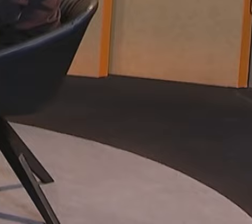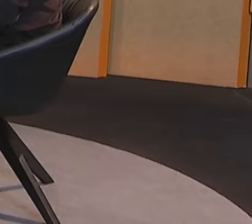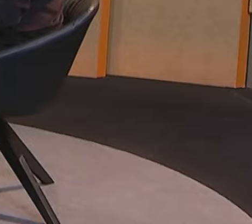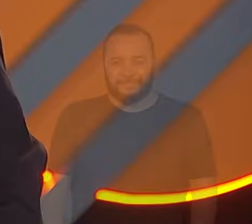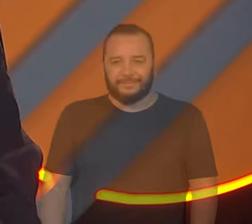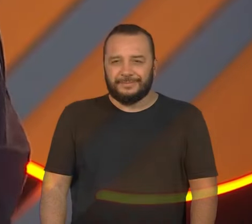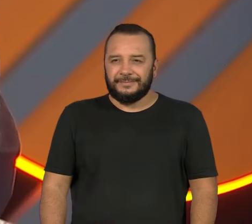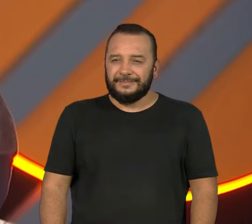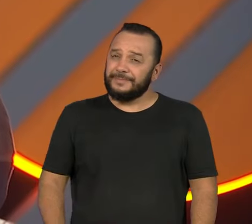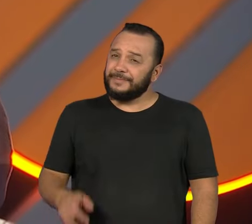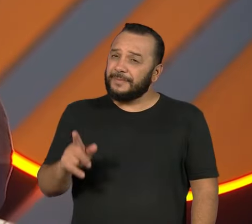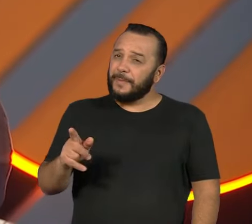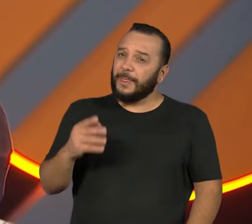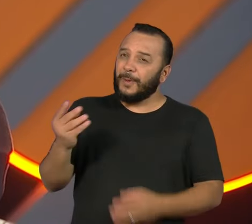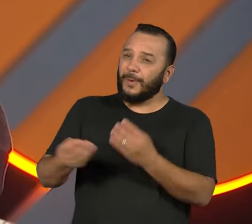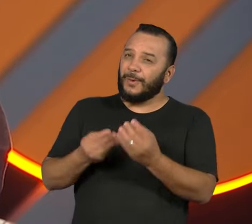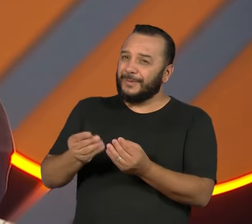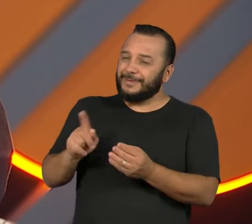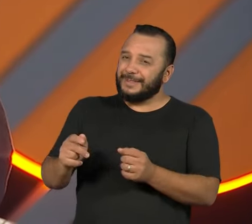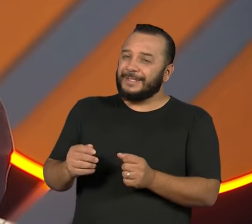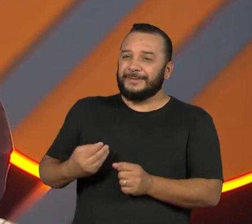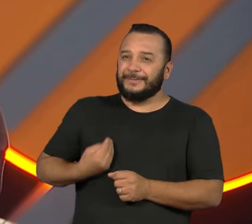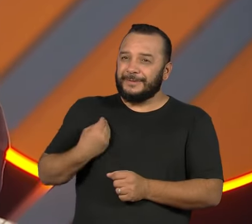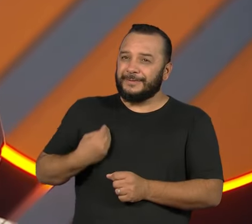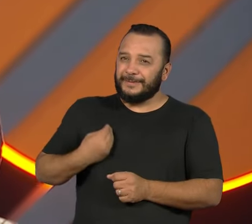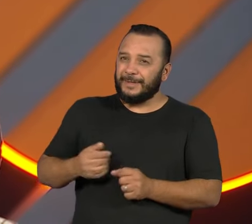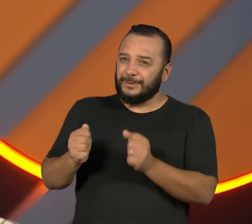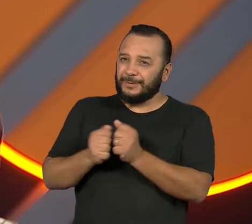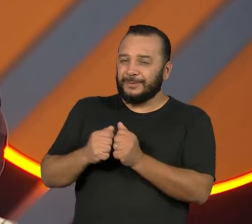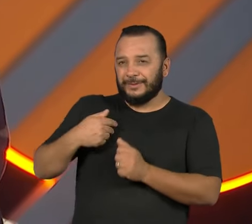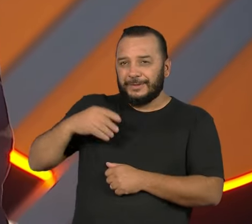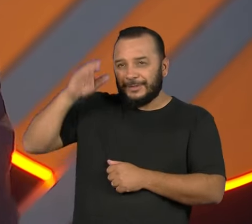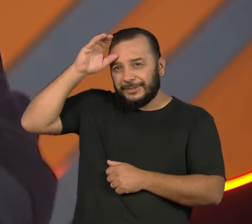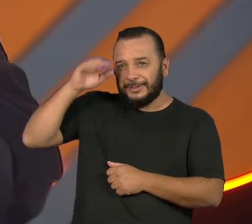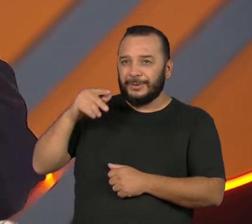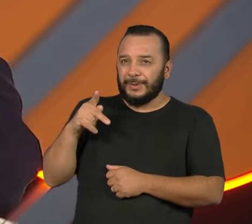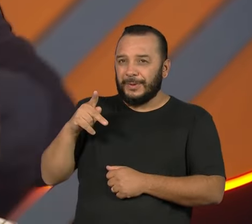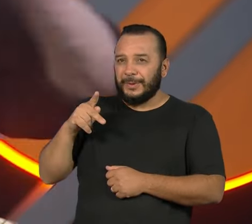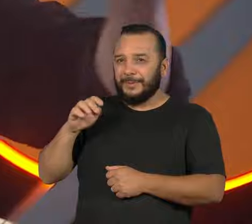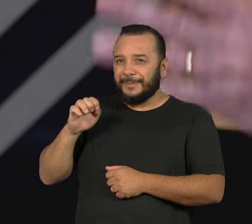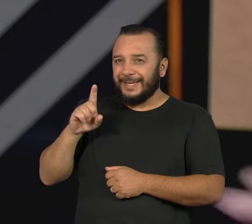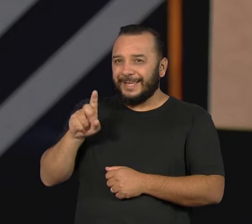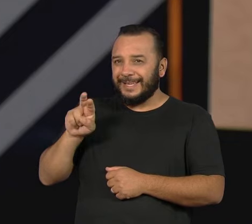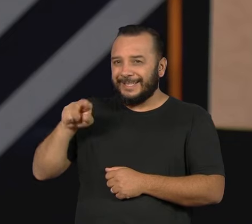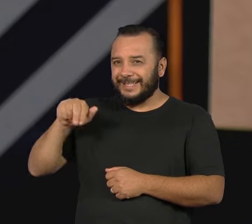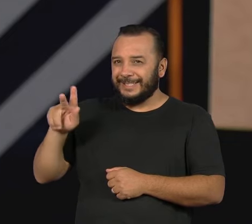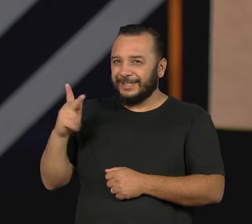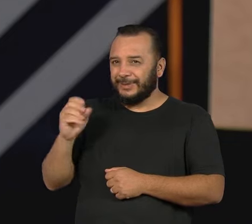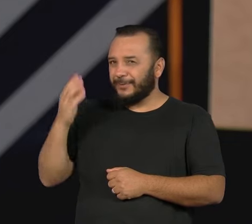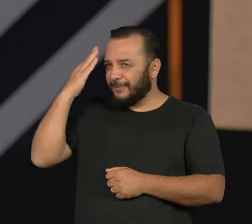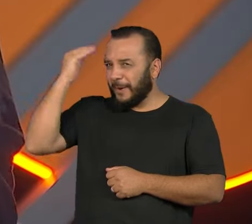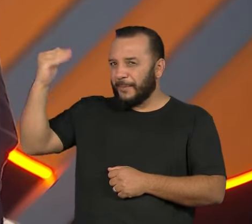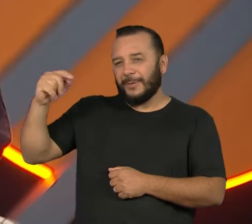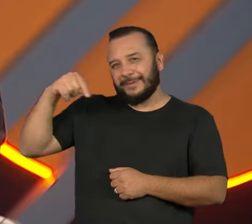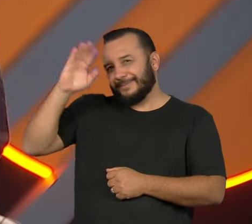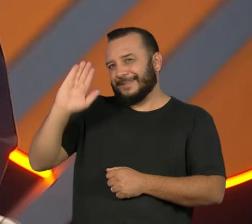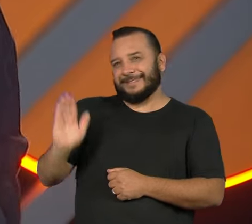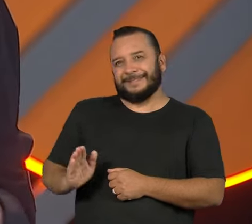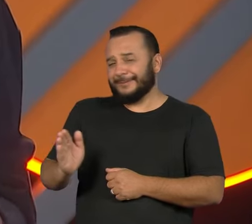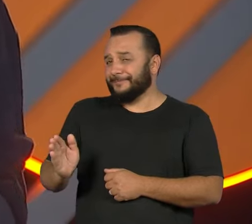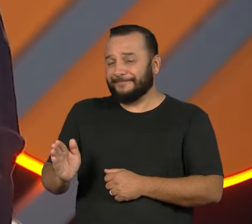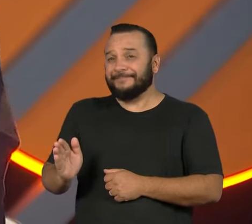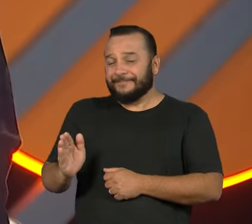Peri, como é que foi sua convivência com o seu tio, Pedrinho Matar, um ícone da música brasileira,